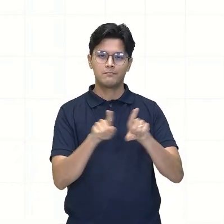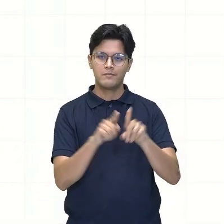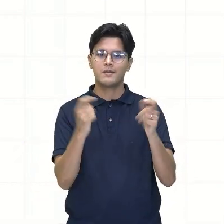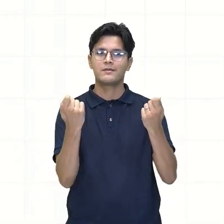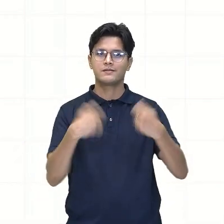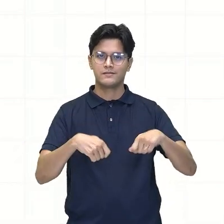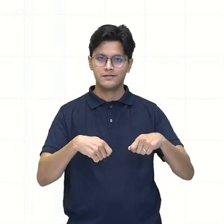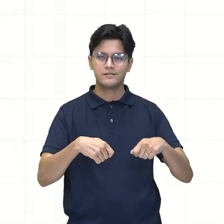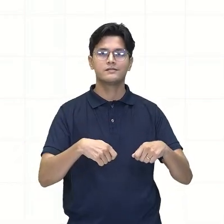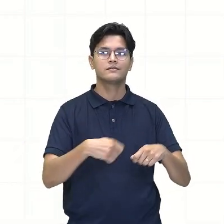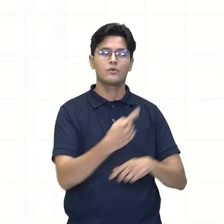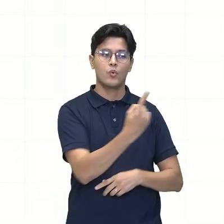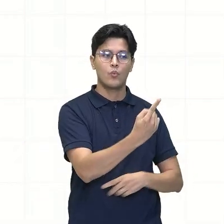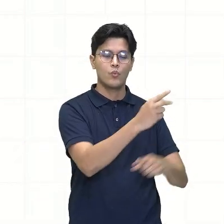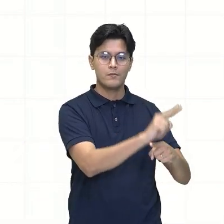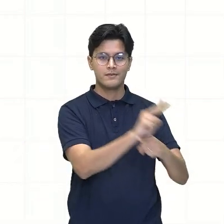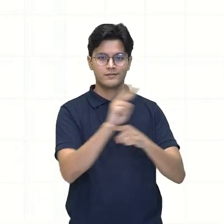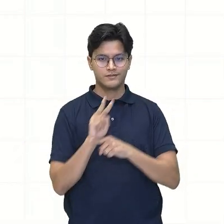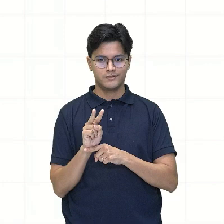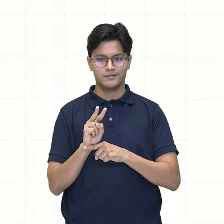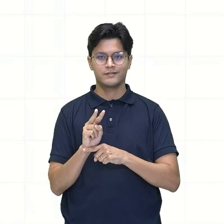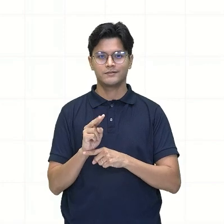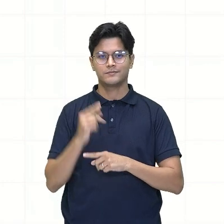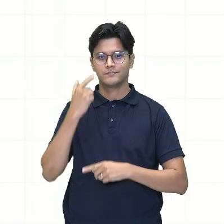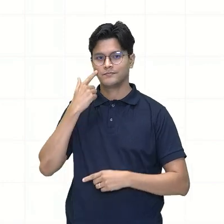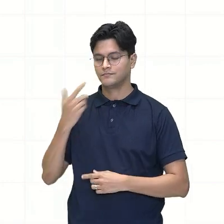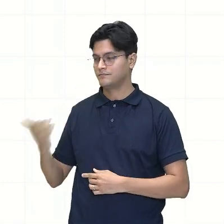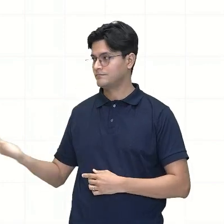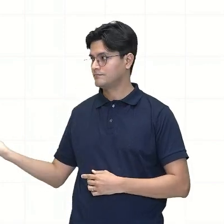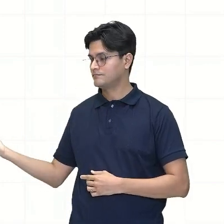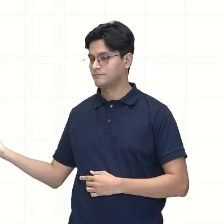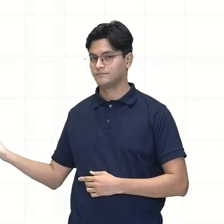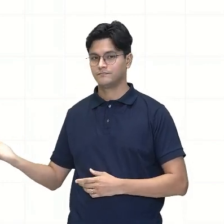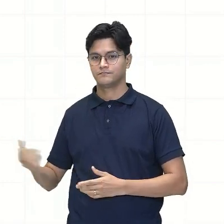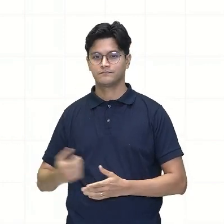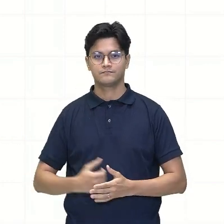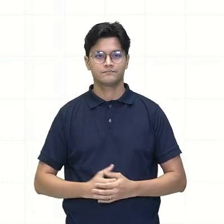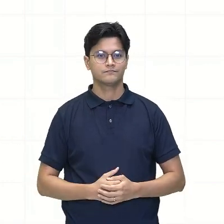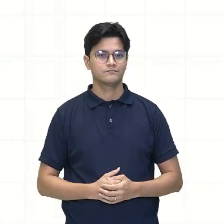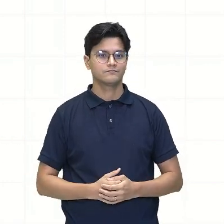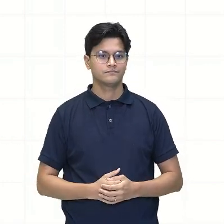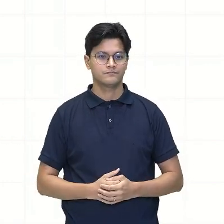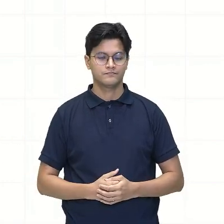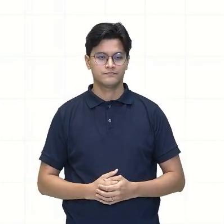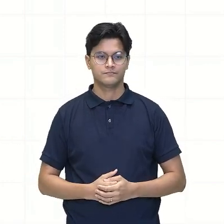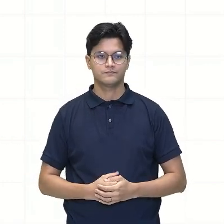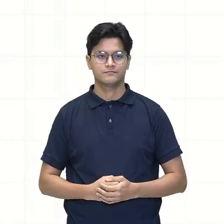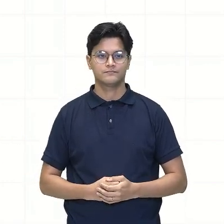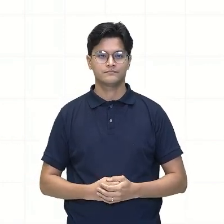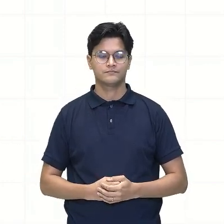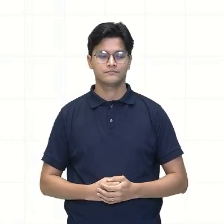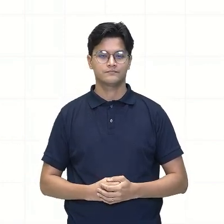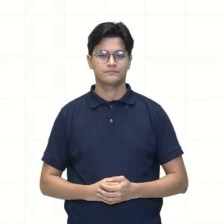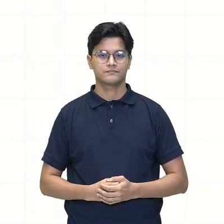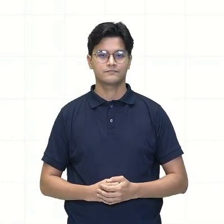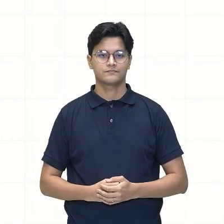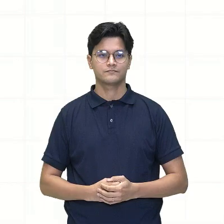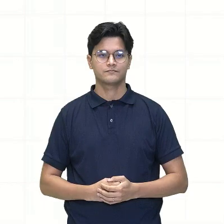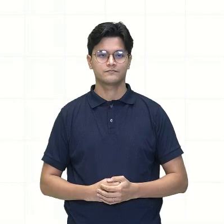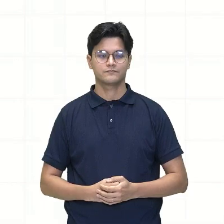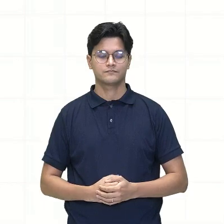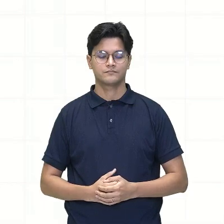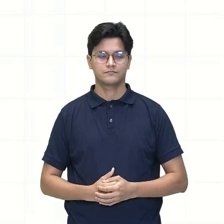aqui fica 9, empresta aqui fica 10, empresta 1 fica 9 e para cá